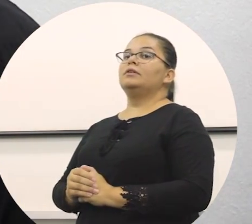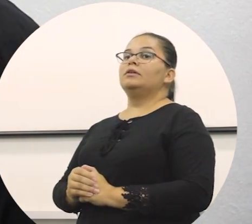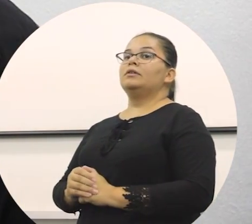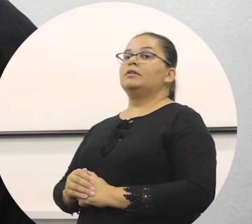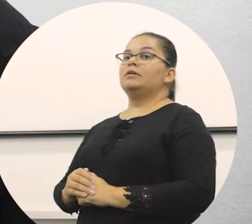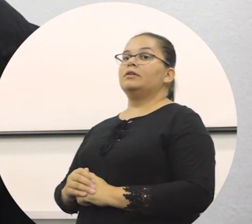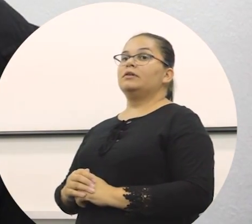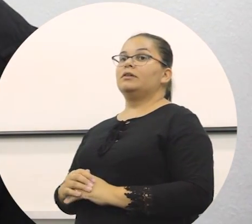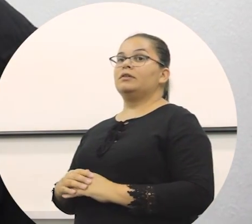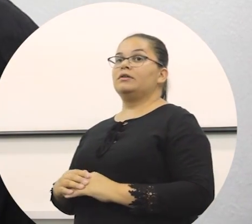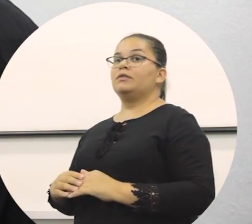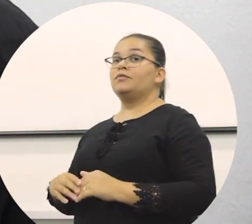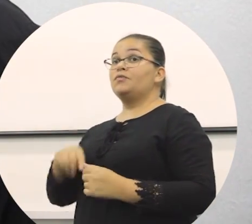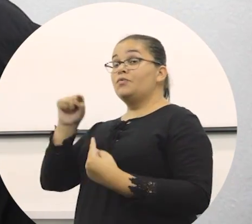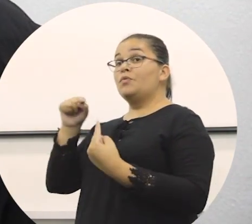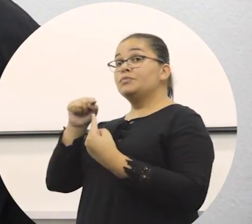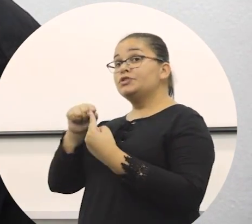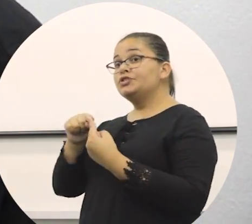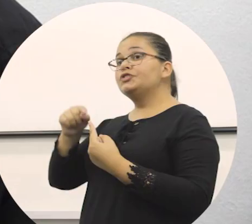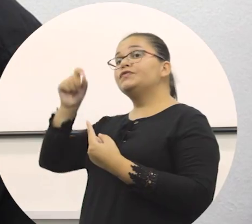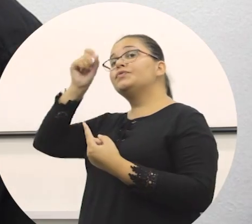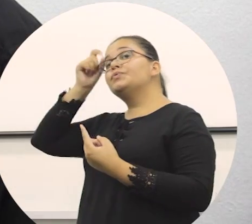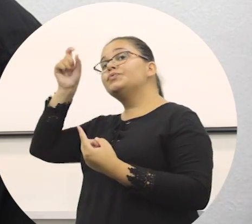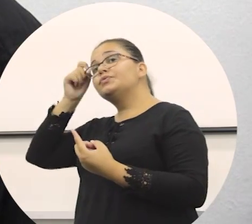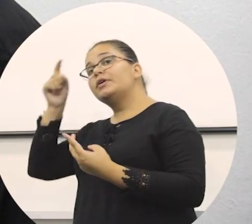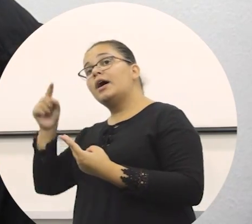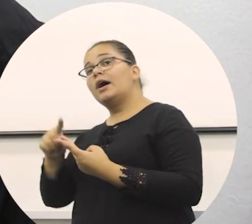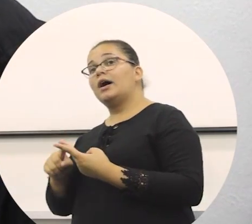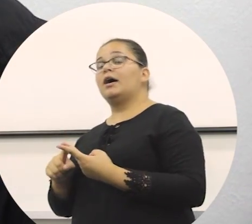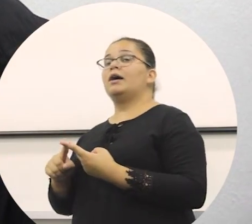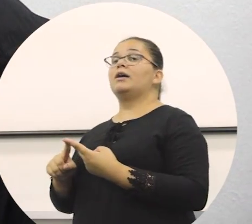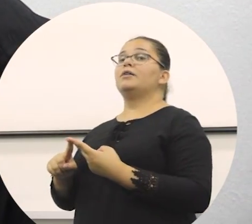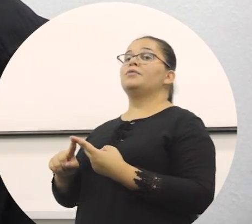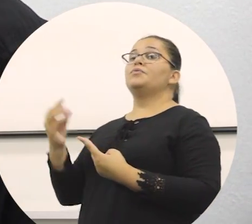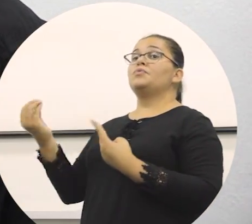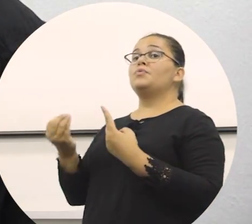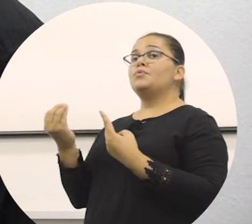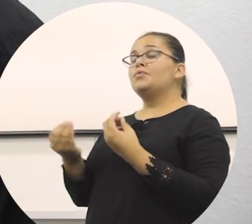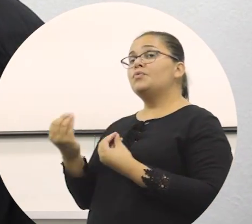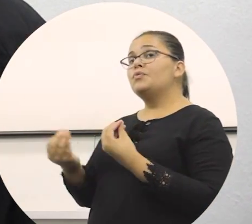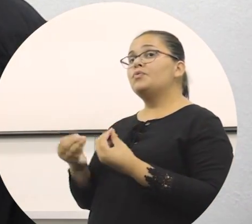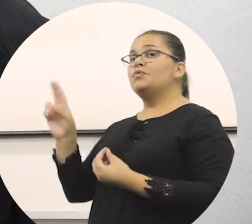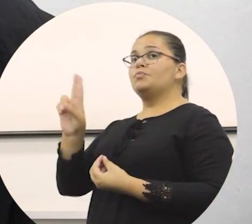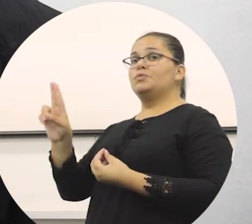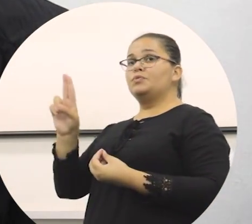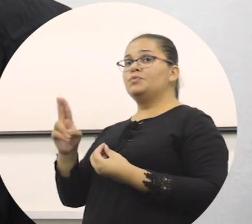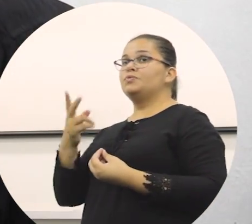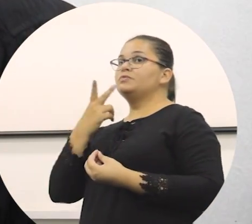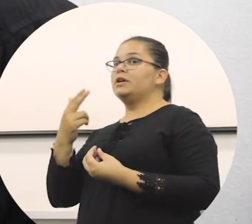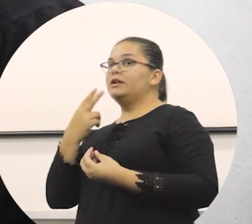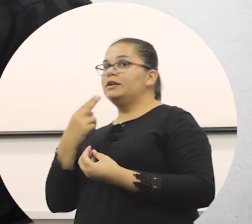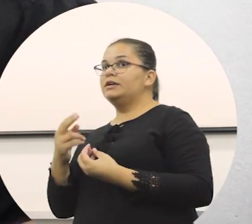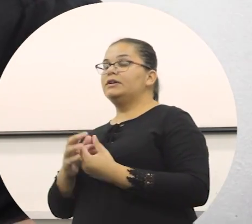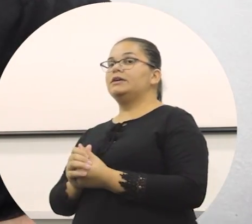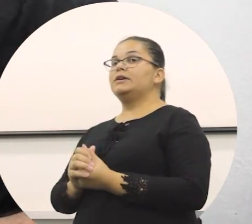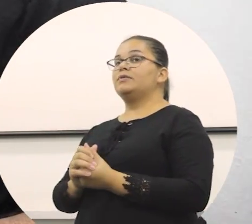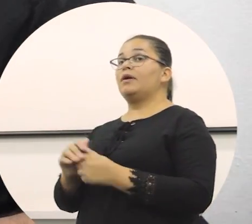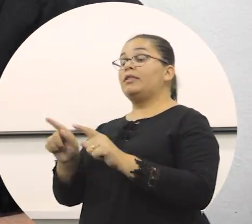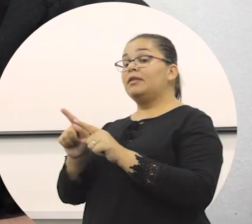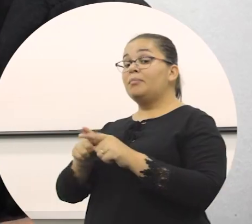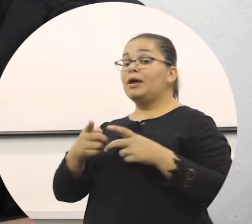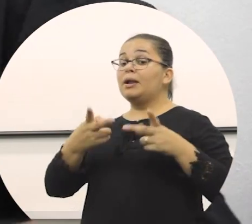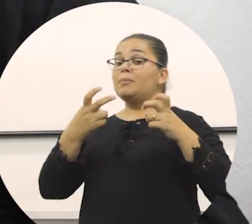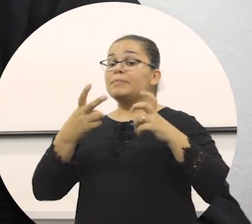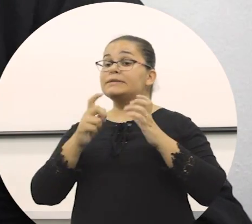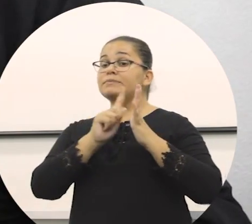parlenda. Exatamente. Tem um objetivo cultural, tem um objetivo de uso da língua, de identificação de estilo, de texto. E assim, na